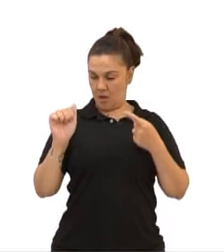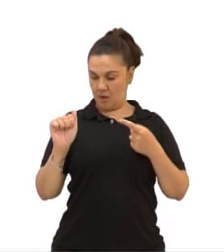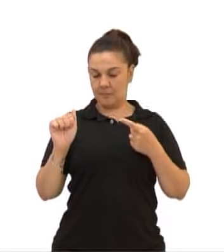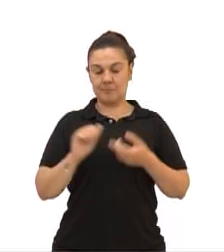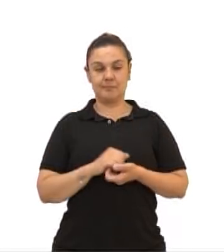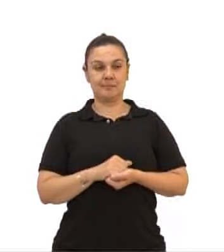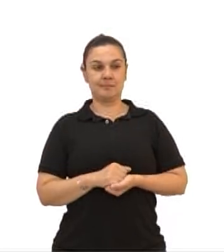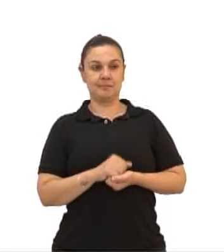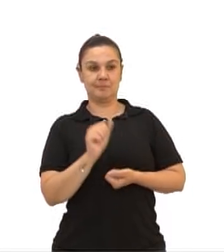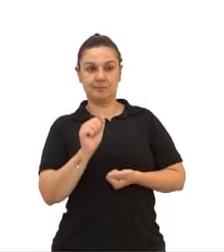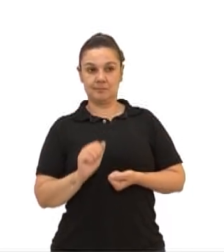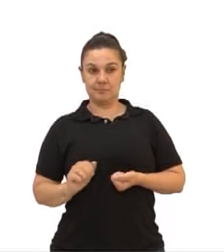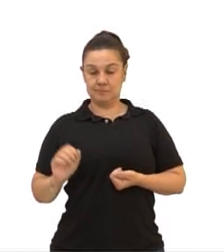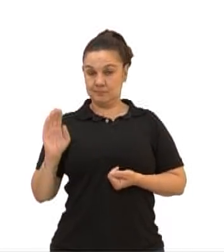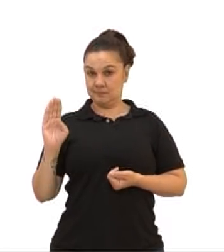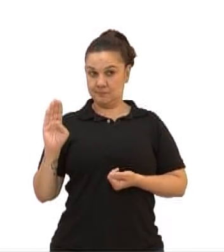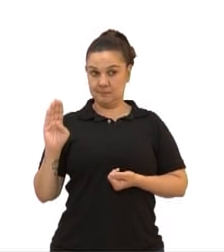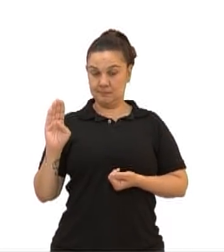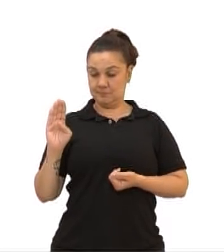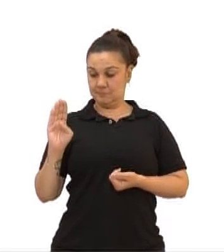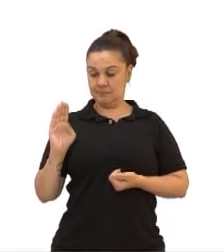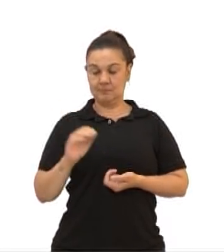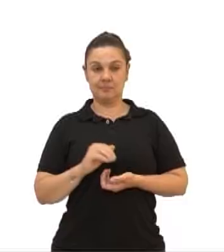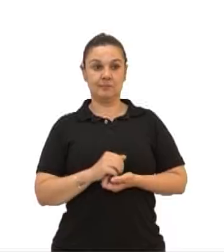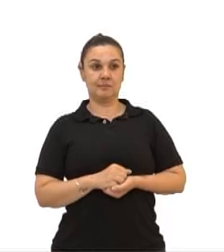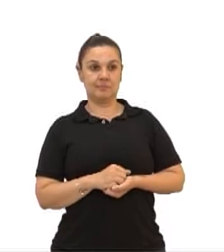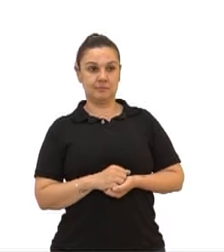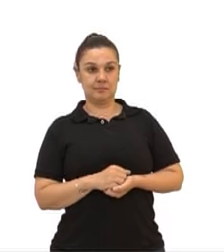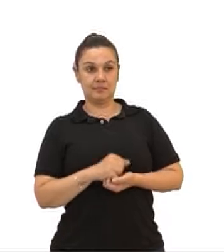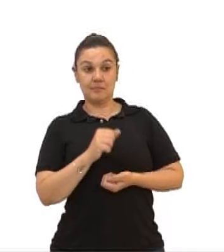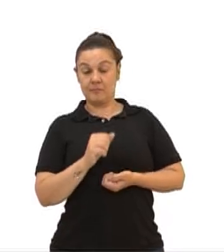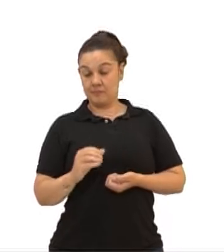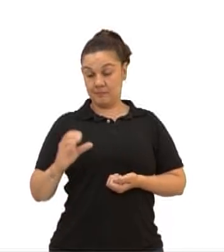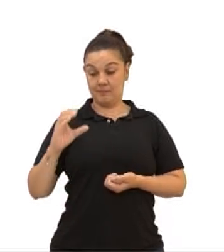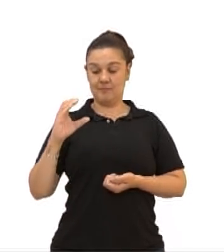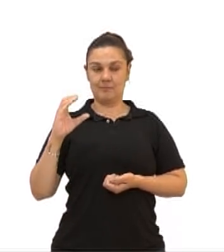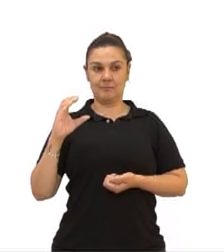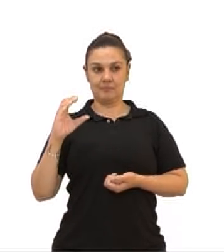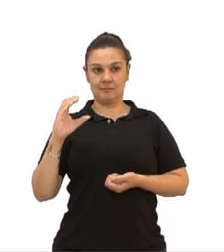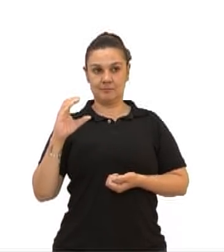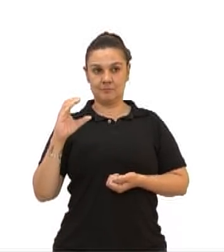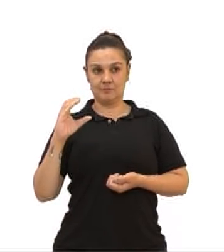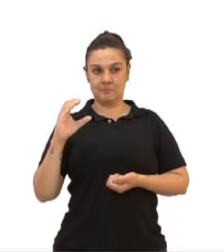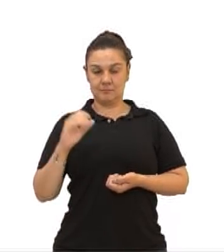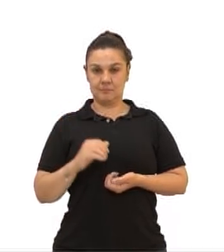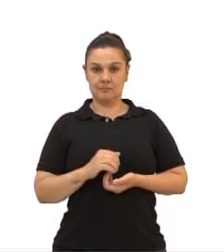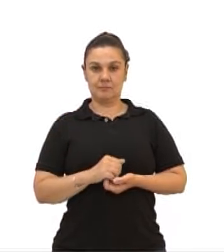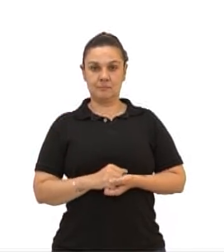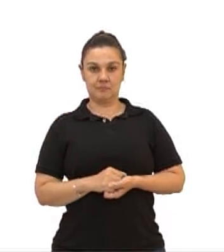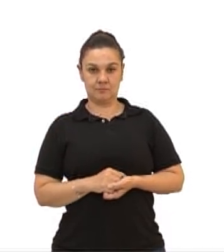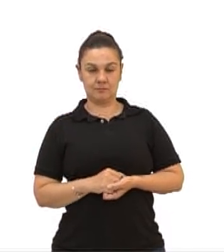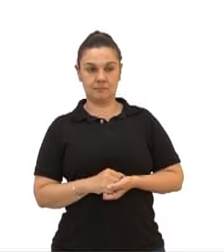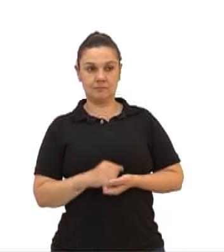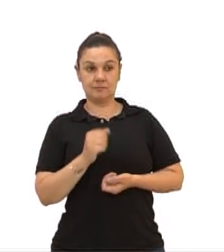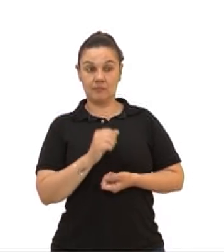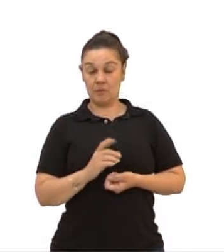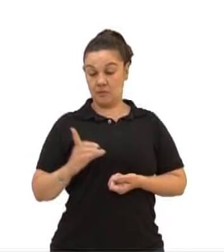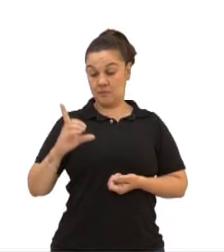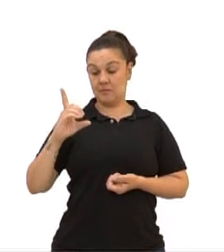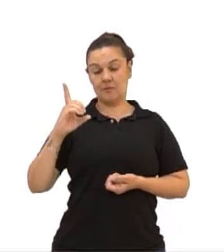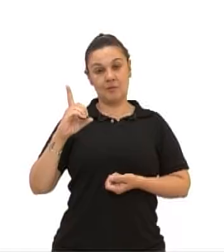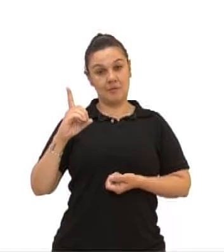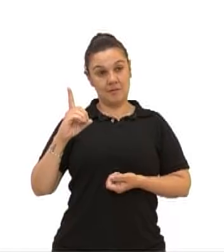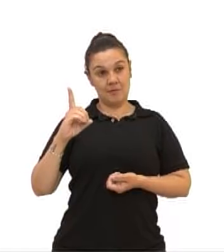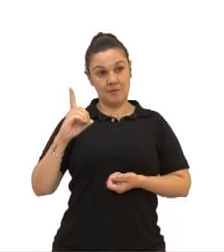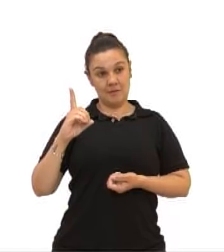período higienista. Alternativa B, no período militarista. Alternativa C, no período escola novista